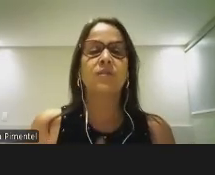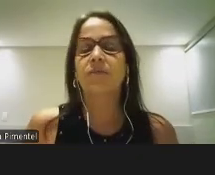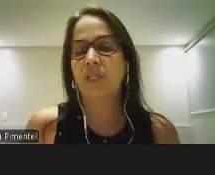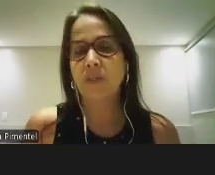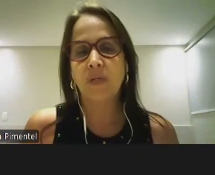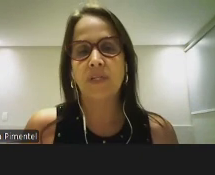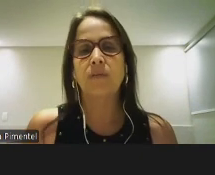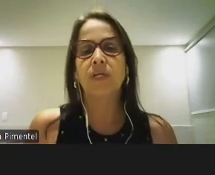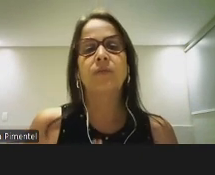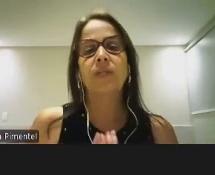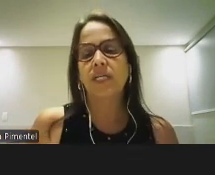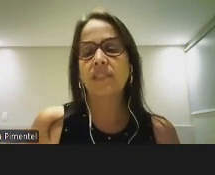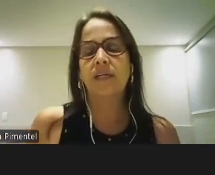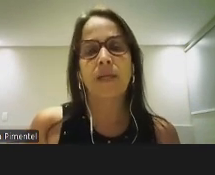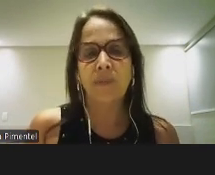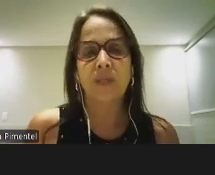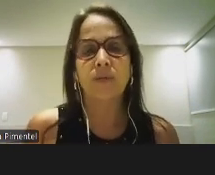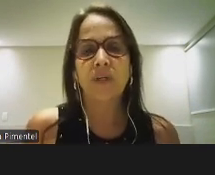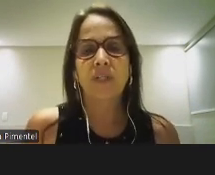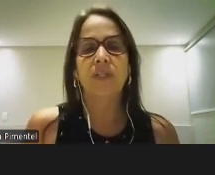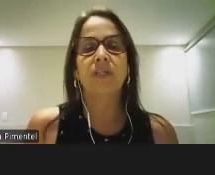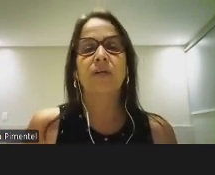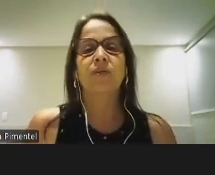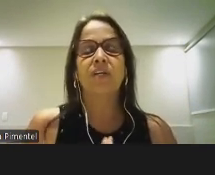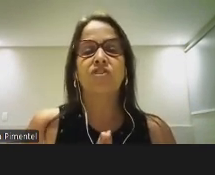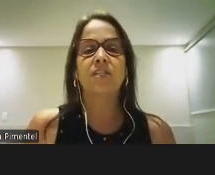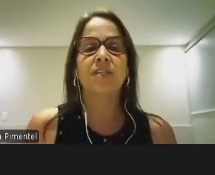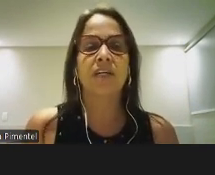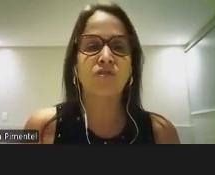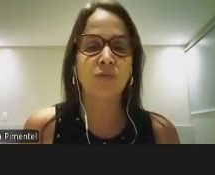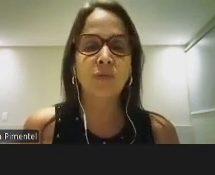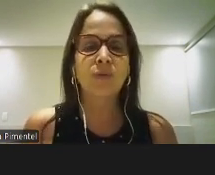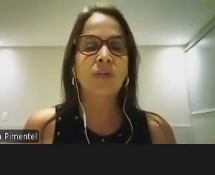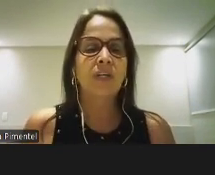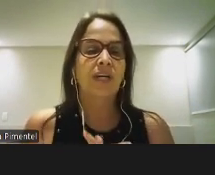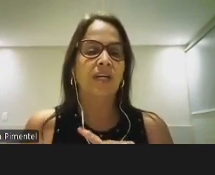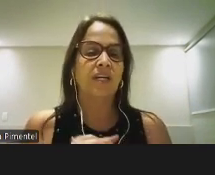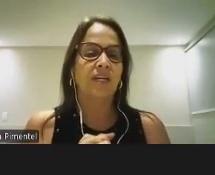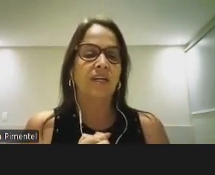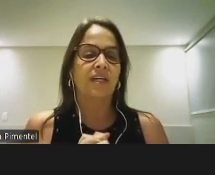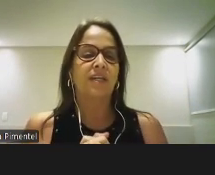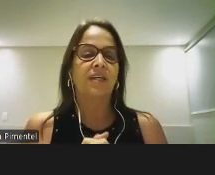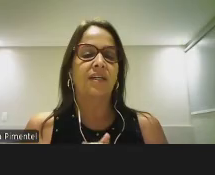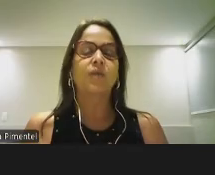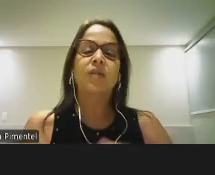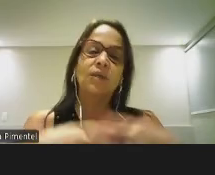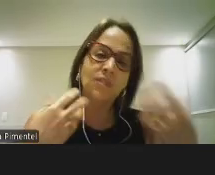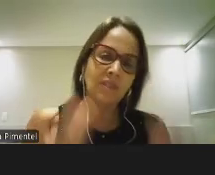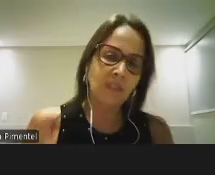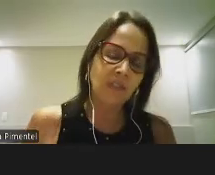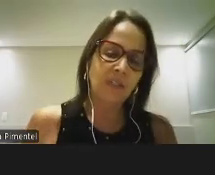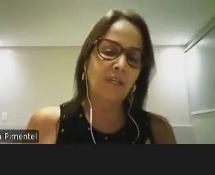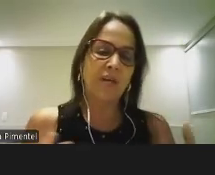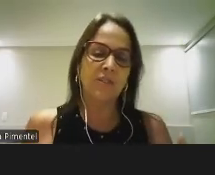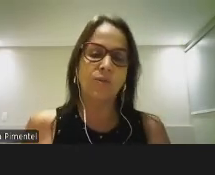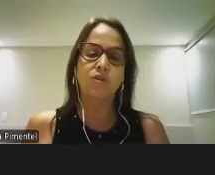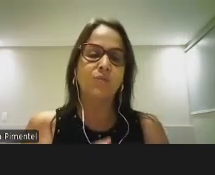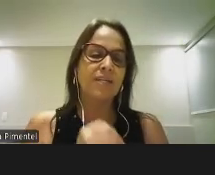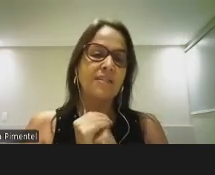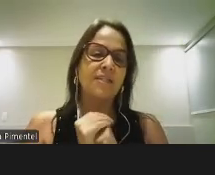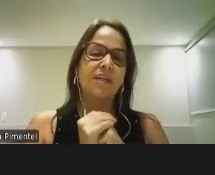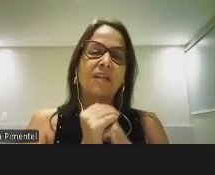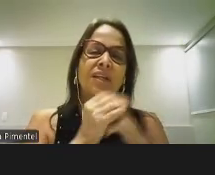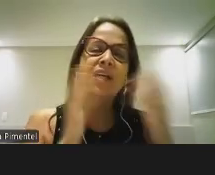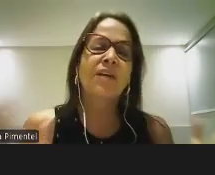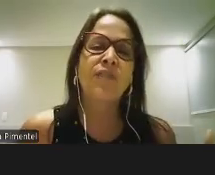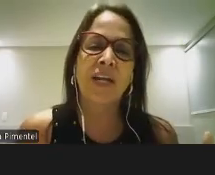na difusão desse conhecimento e desse tratamento. Então, que a gente siga junto. Eu tenho, sim, imersões,